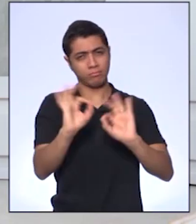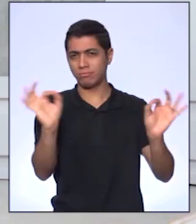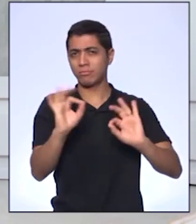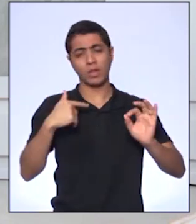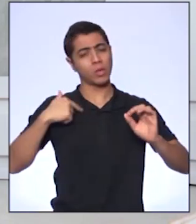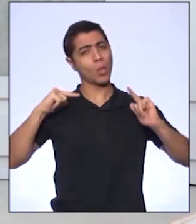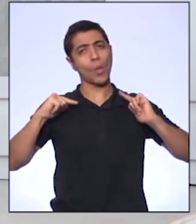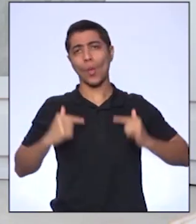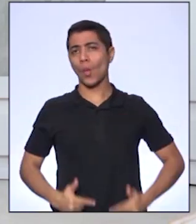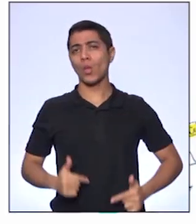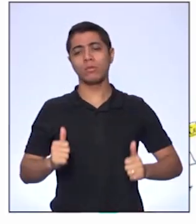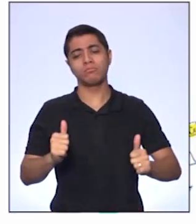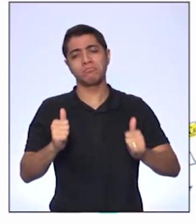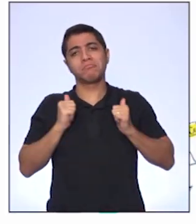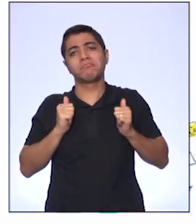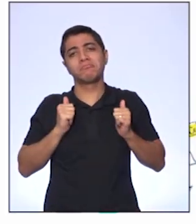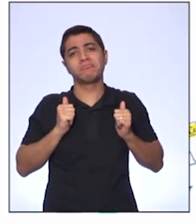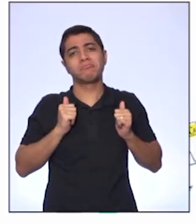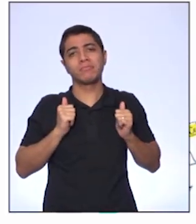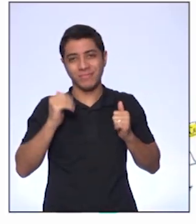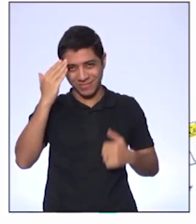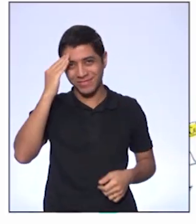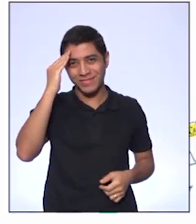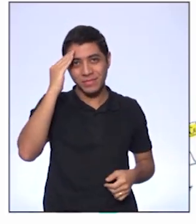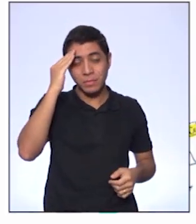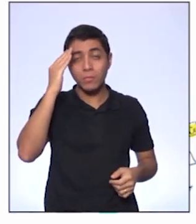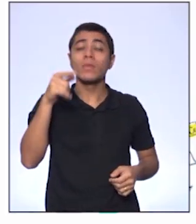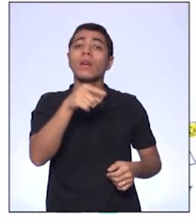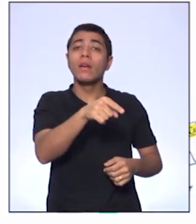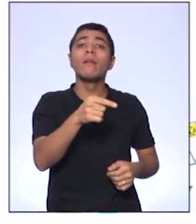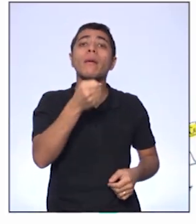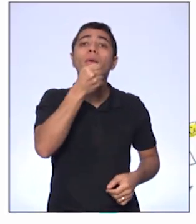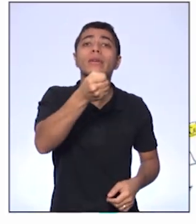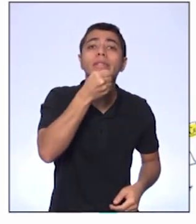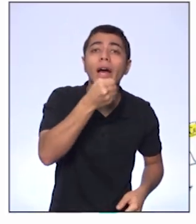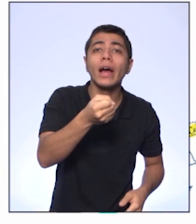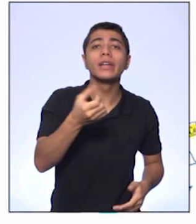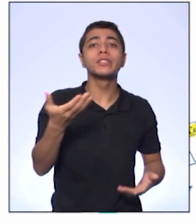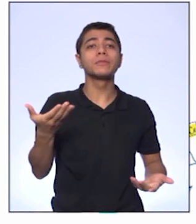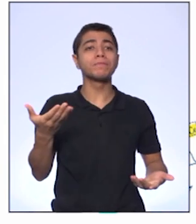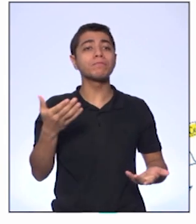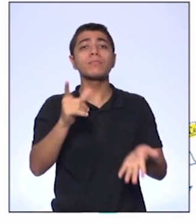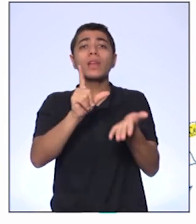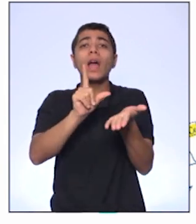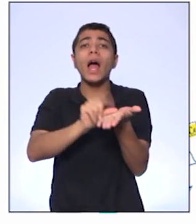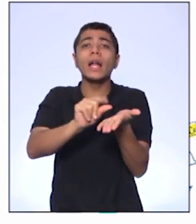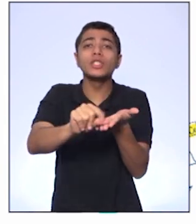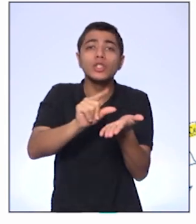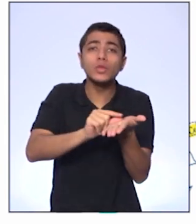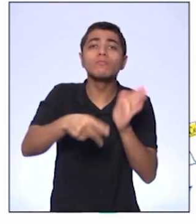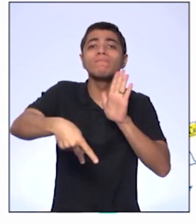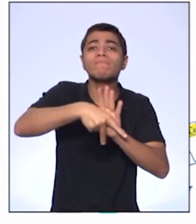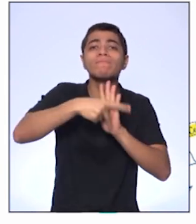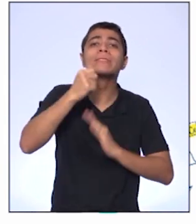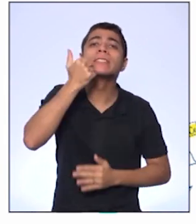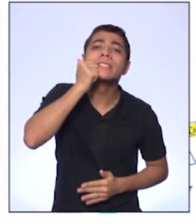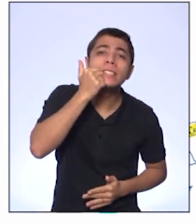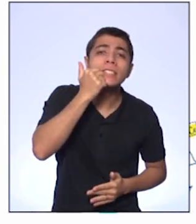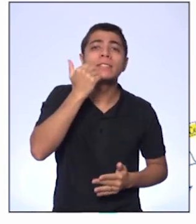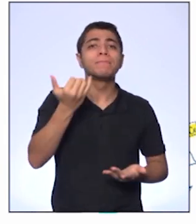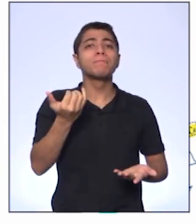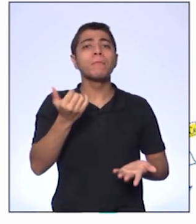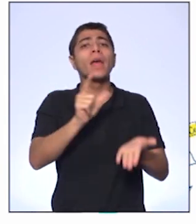disso: reportagens, artigos científicos, artigos de divulgação científica, beleza? Então,